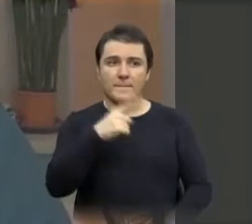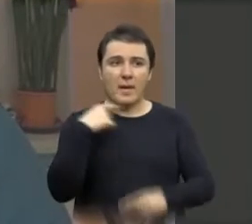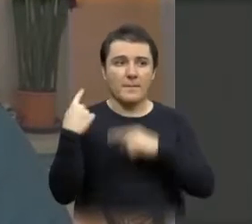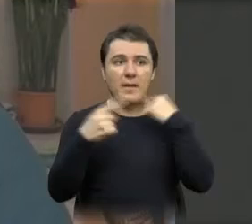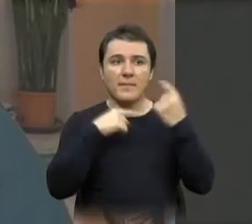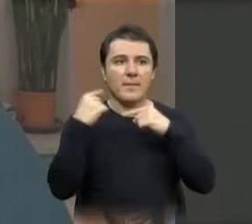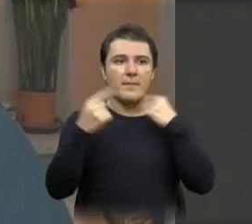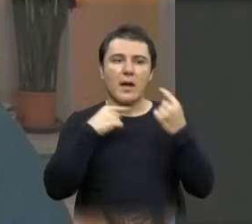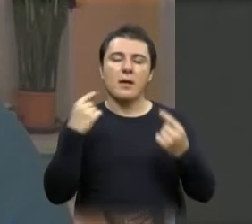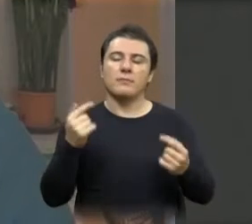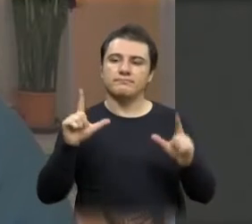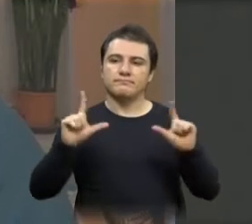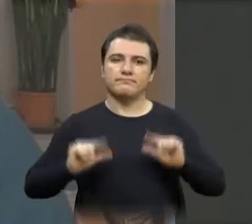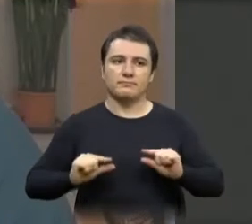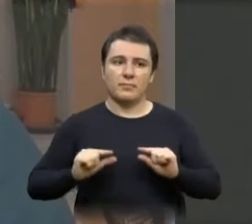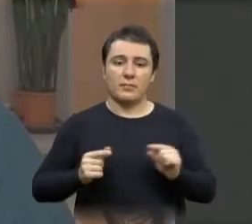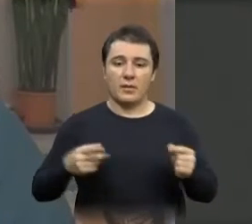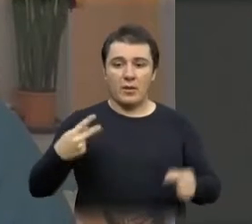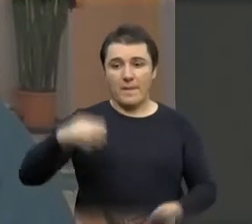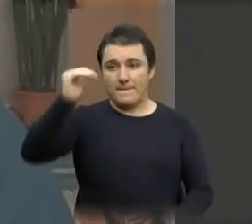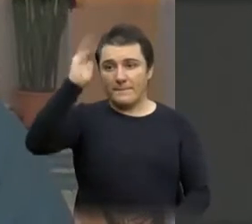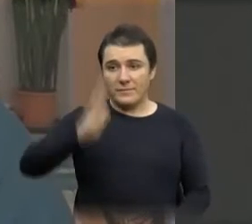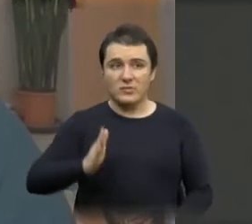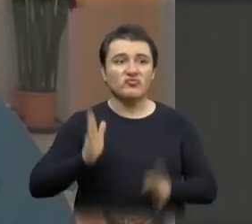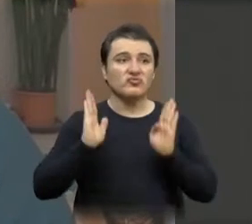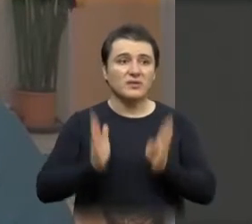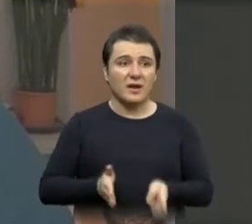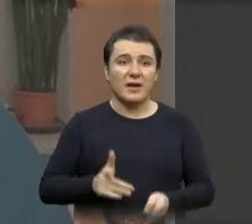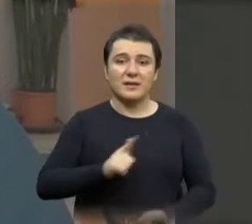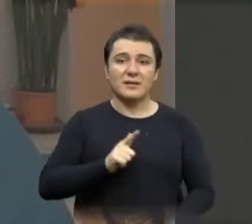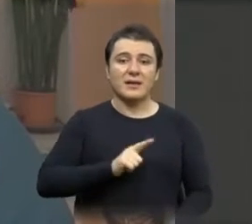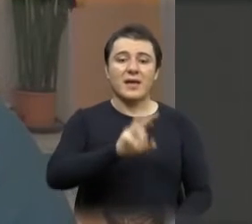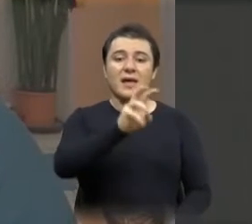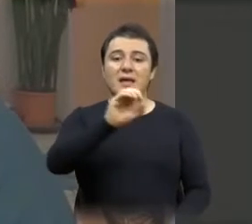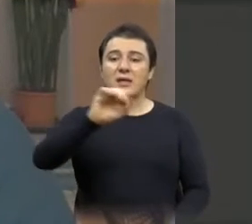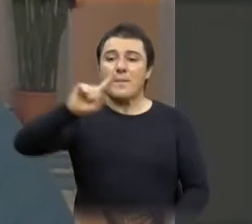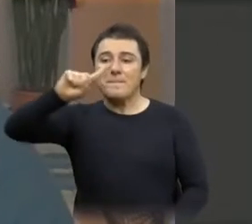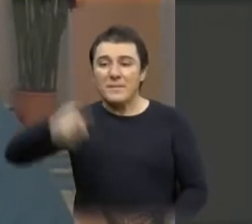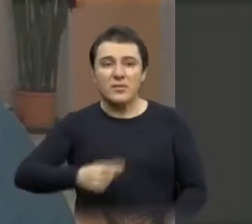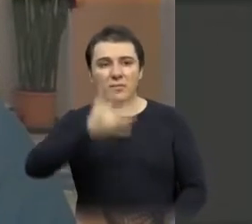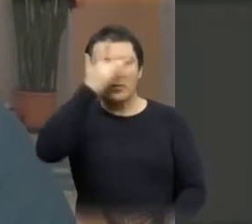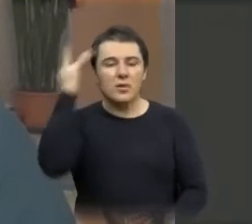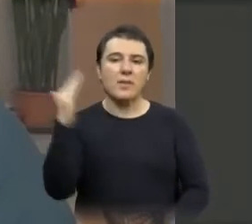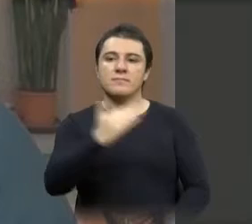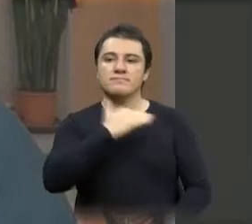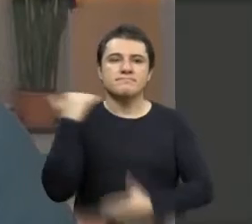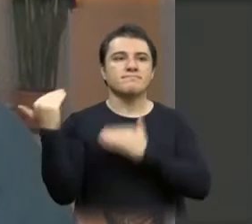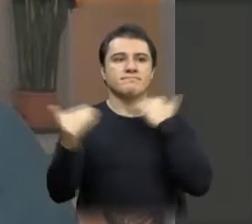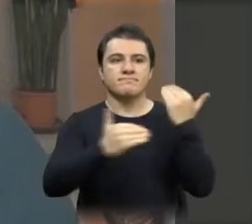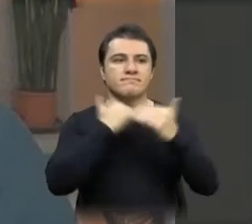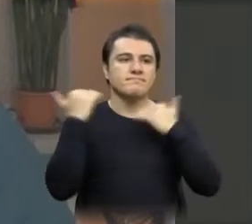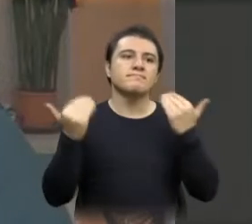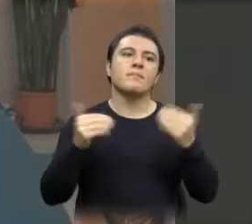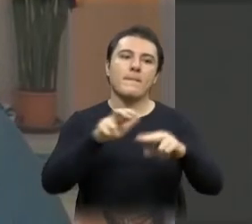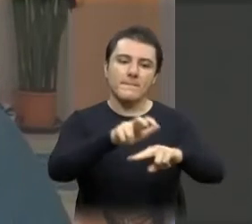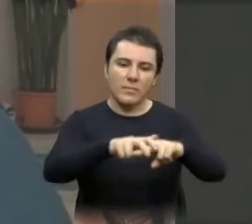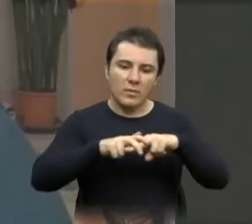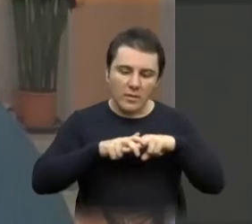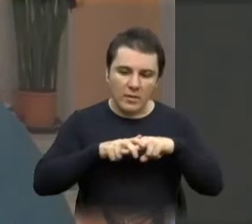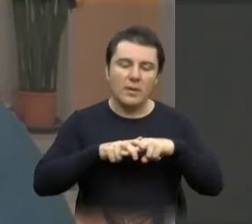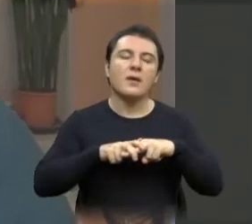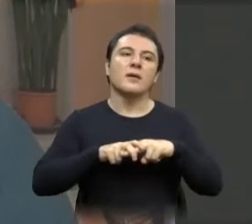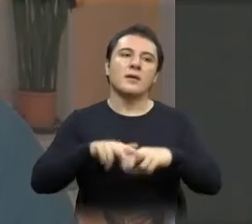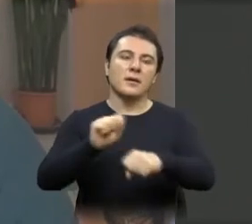tivemos até agora. O Brasil chegou a 500.000 de mortes pela